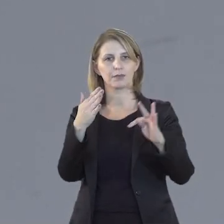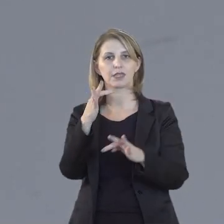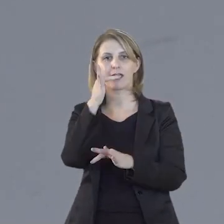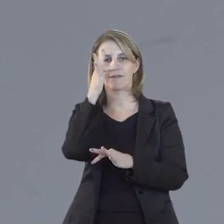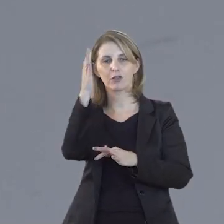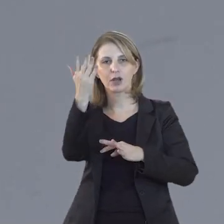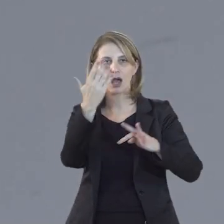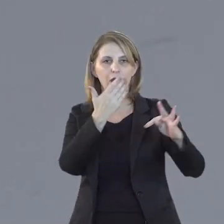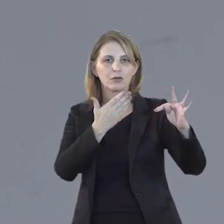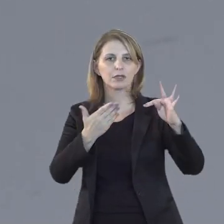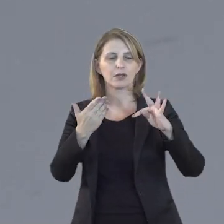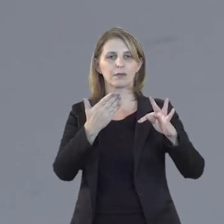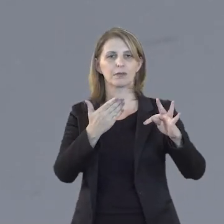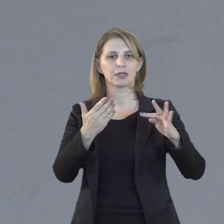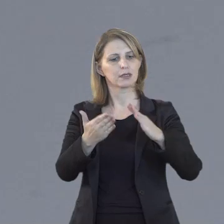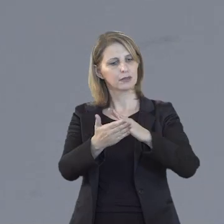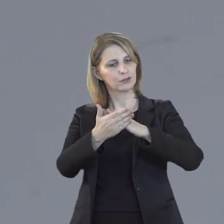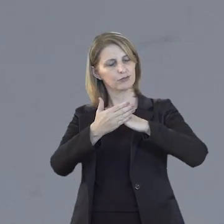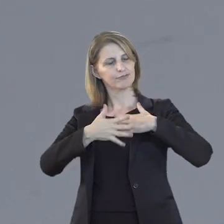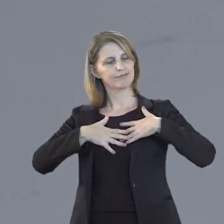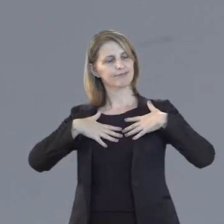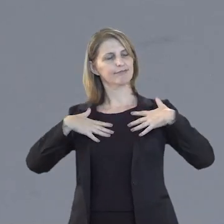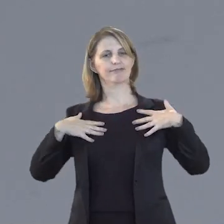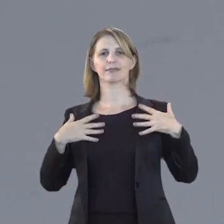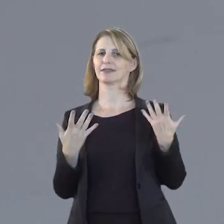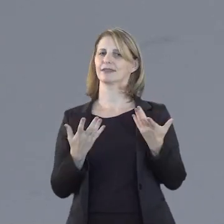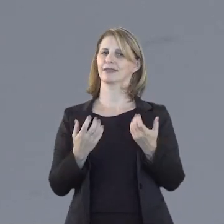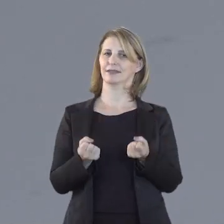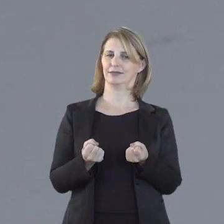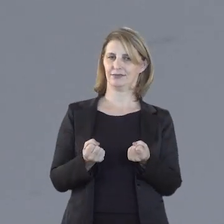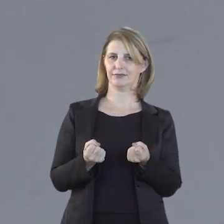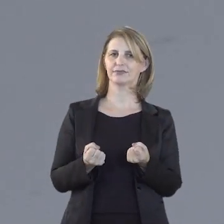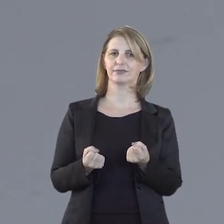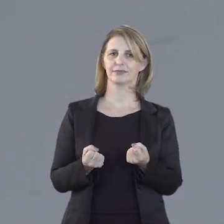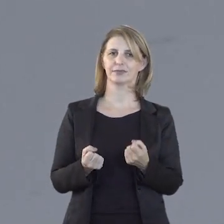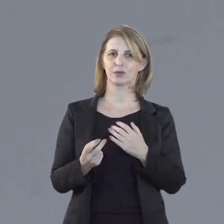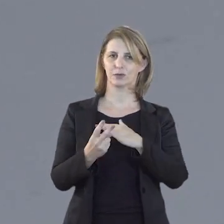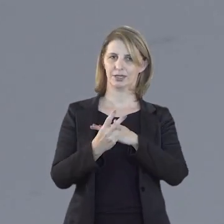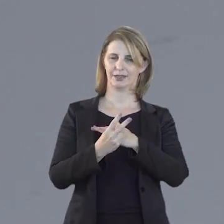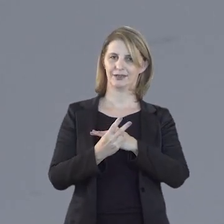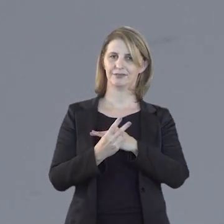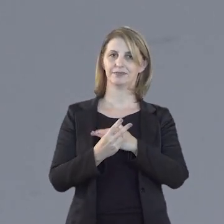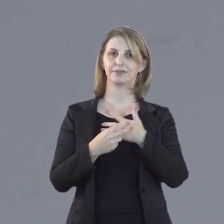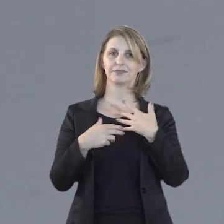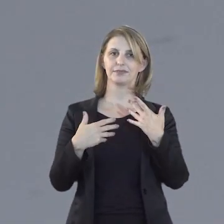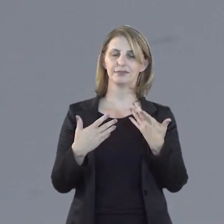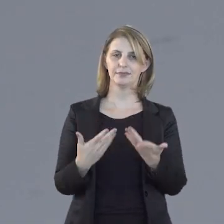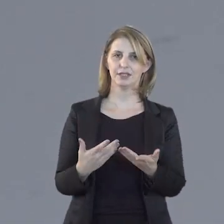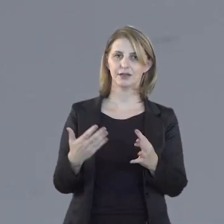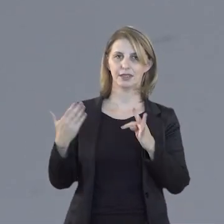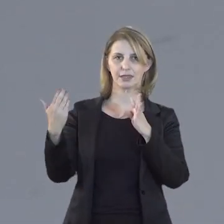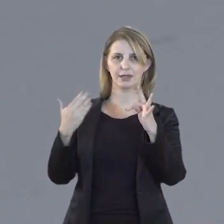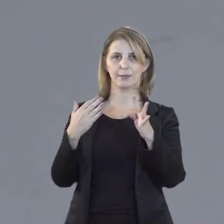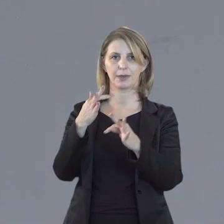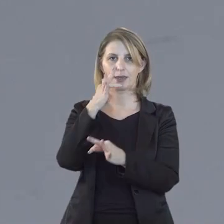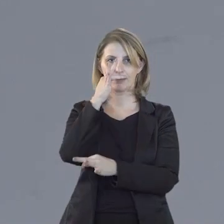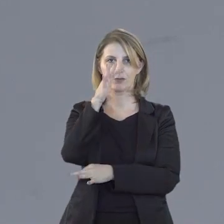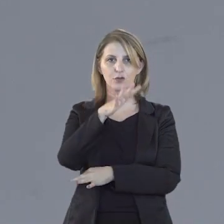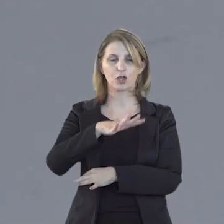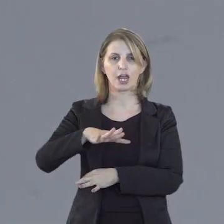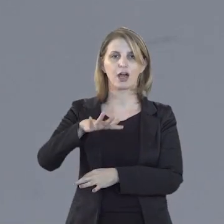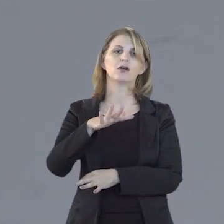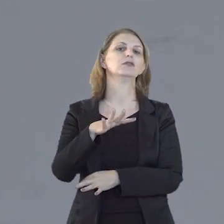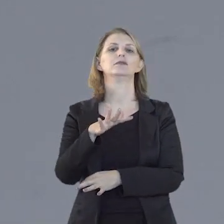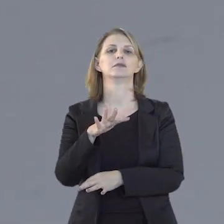A terapia floral, procure algo que vá te fazer bem e que se permita, né, se cuidar. Então,